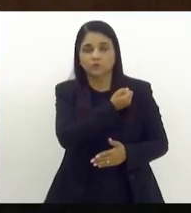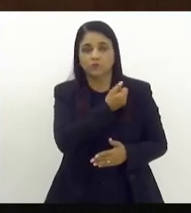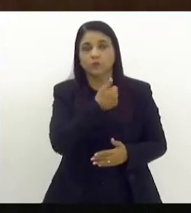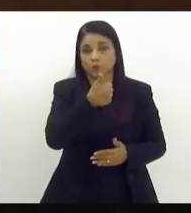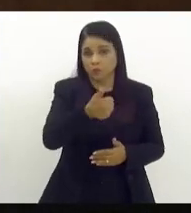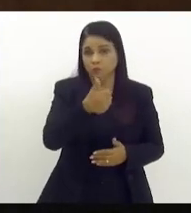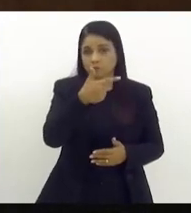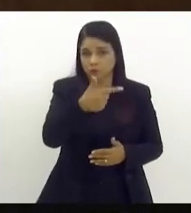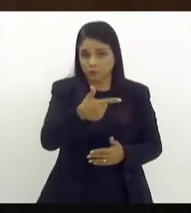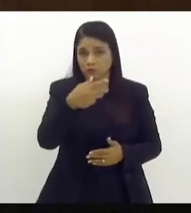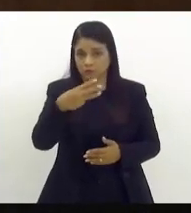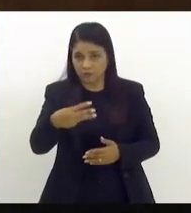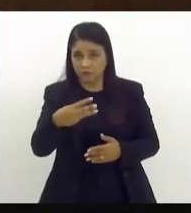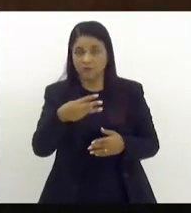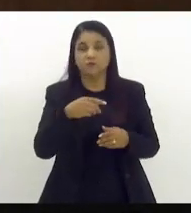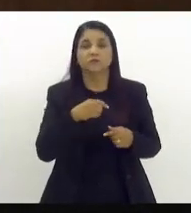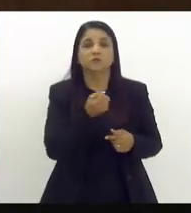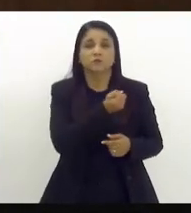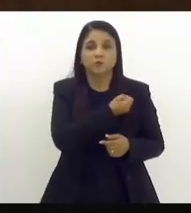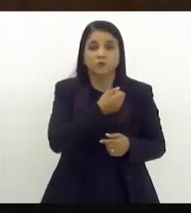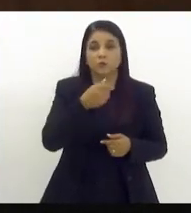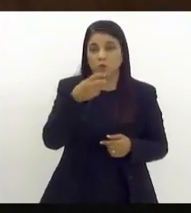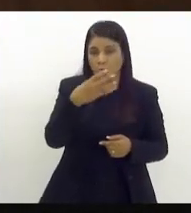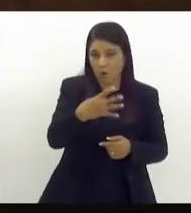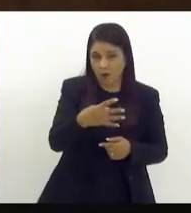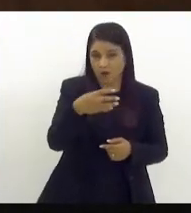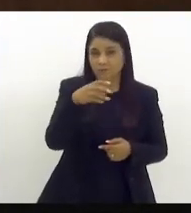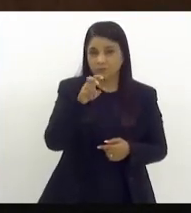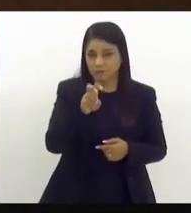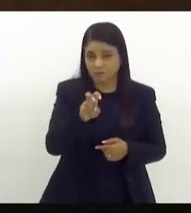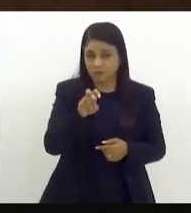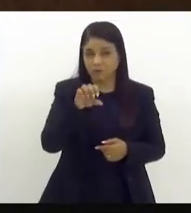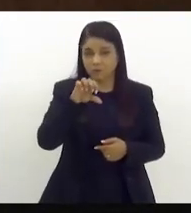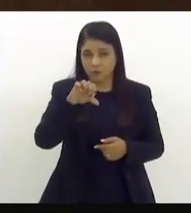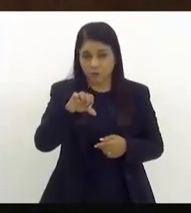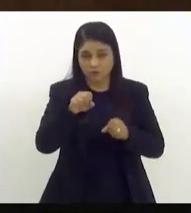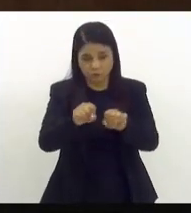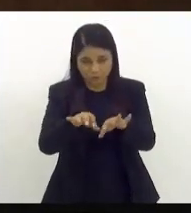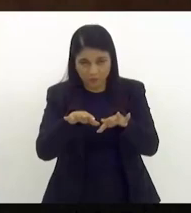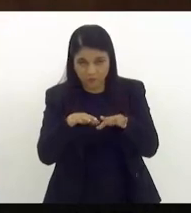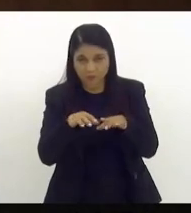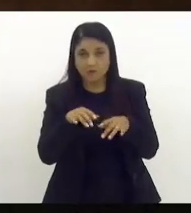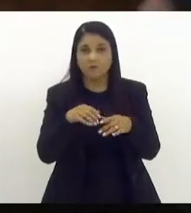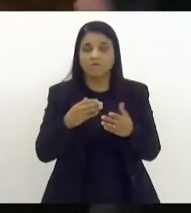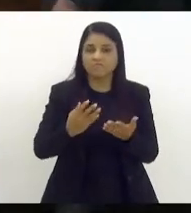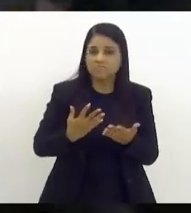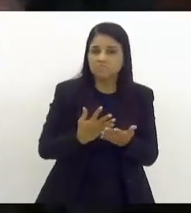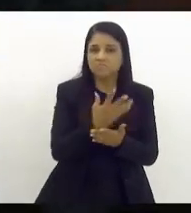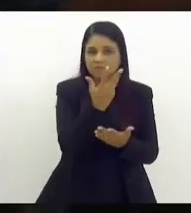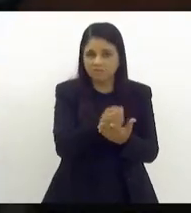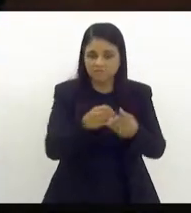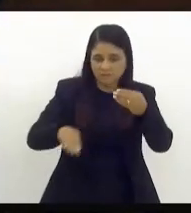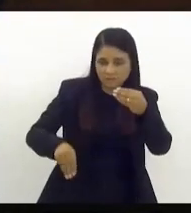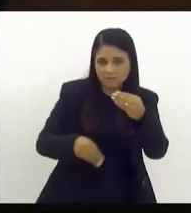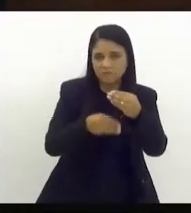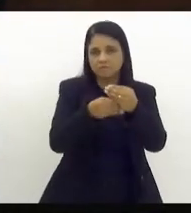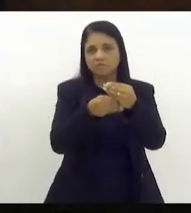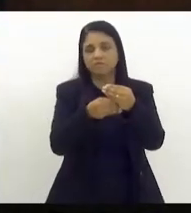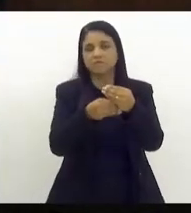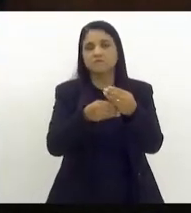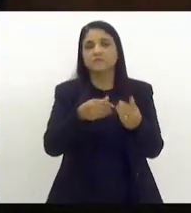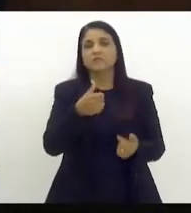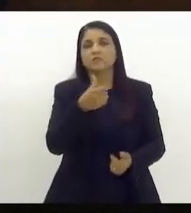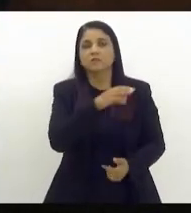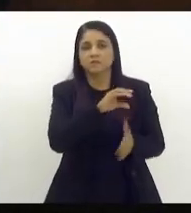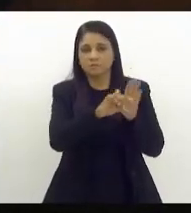Ambiente, números 1, 4, 5, 8 e 9 de plenário, favorável com subemenda à emenda número